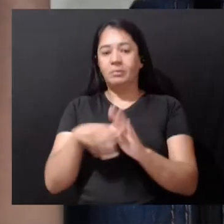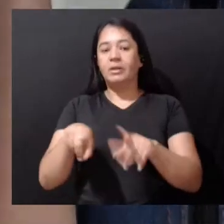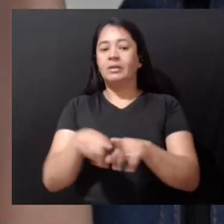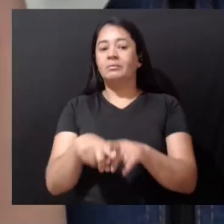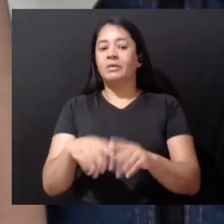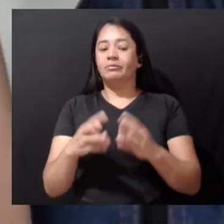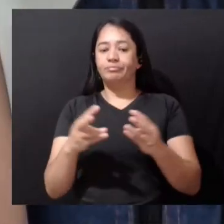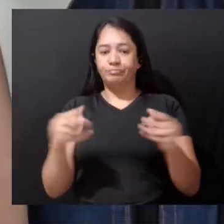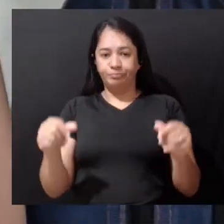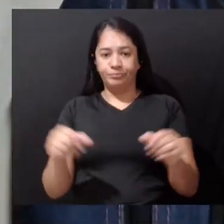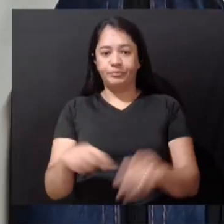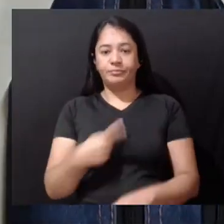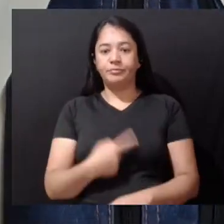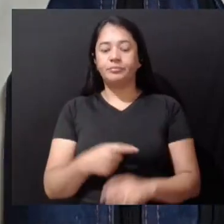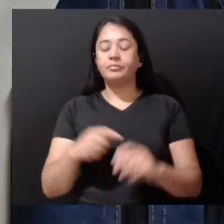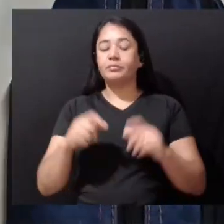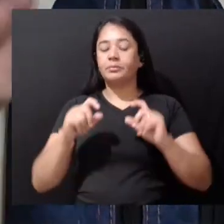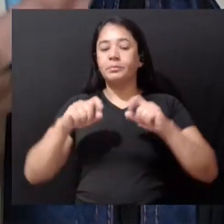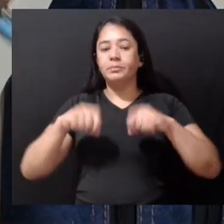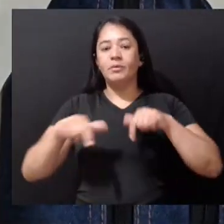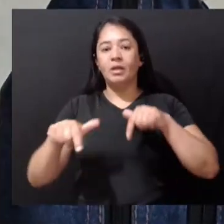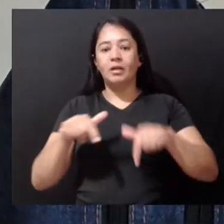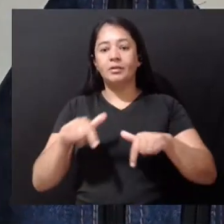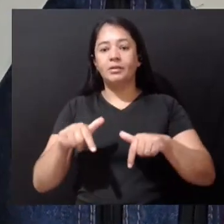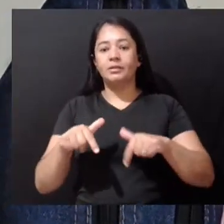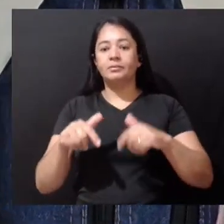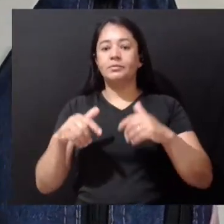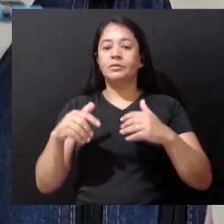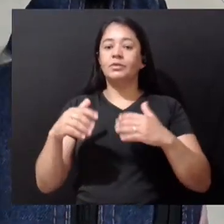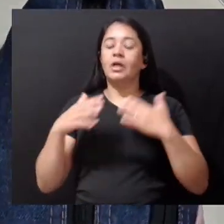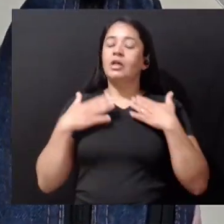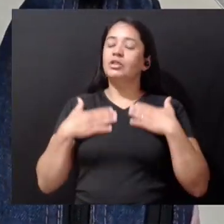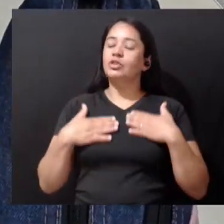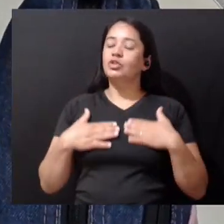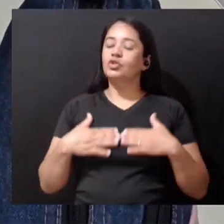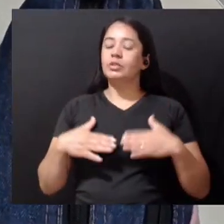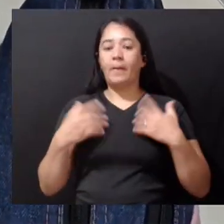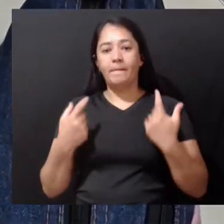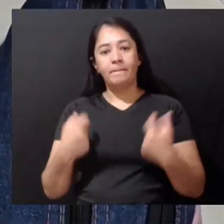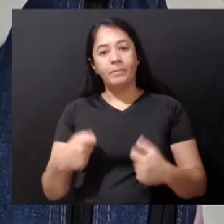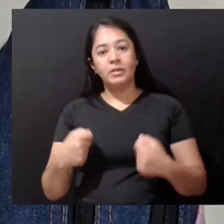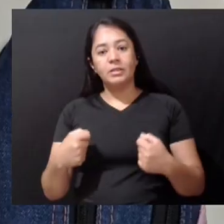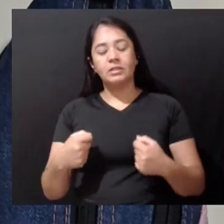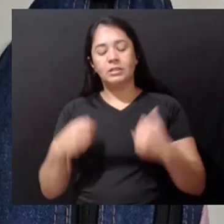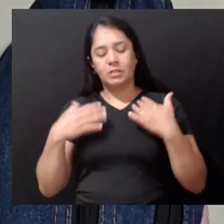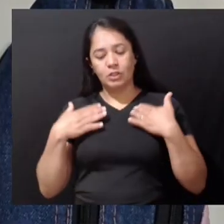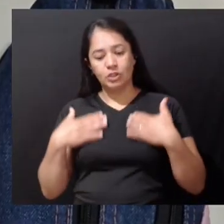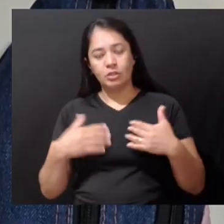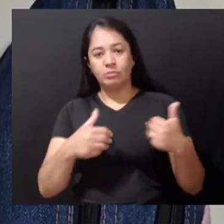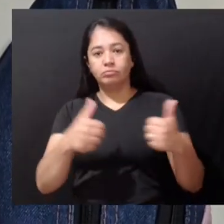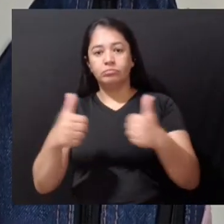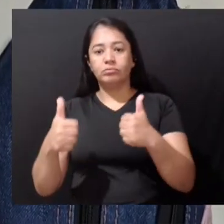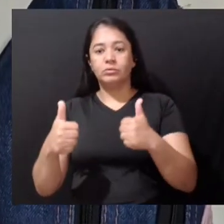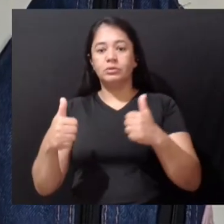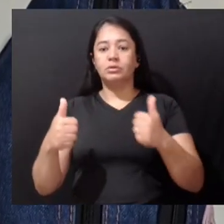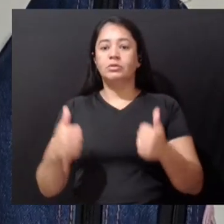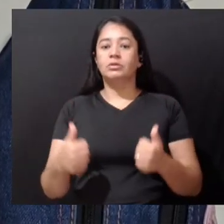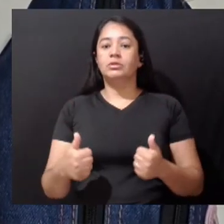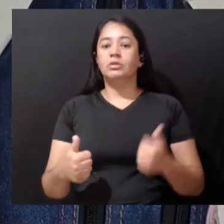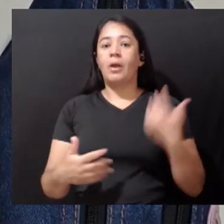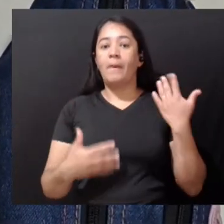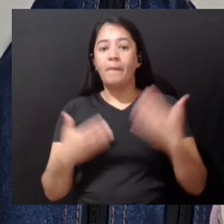pode trabalhar com a falta de descanso, então é preciso que ele esteja bem descansado, que ele tenha atividades de lazer, que